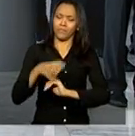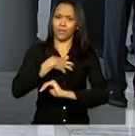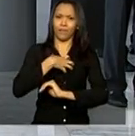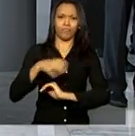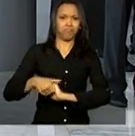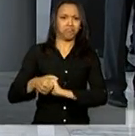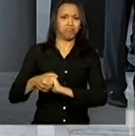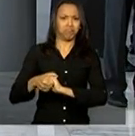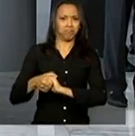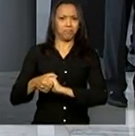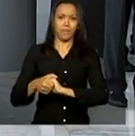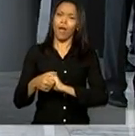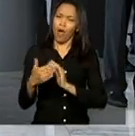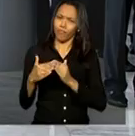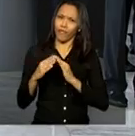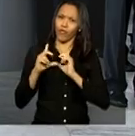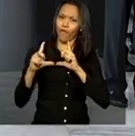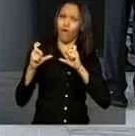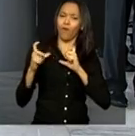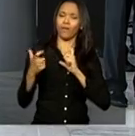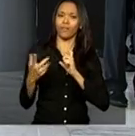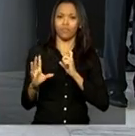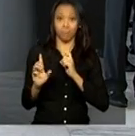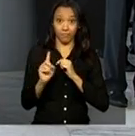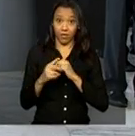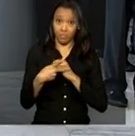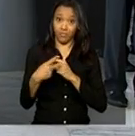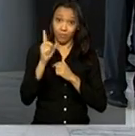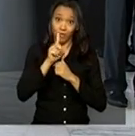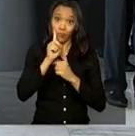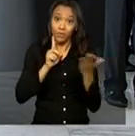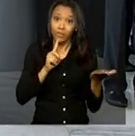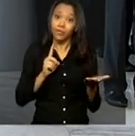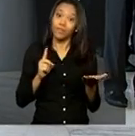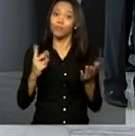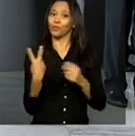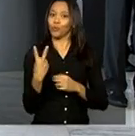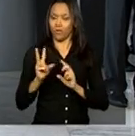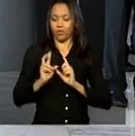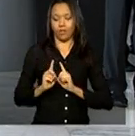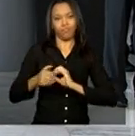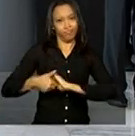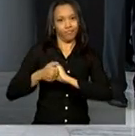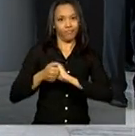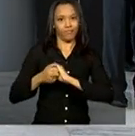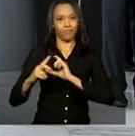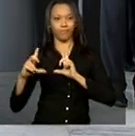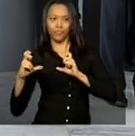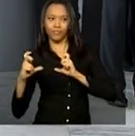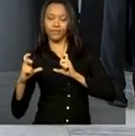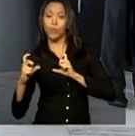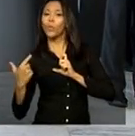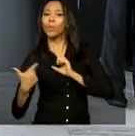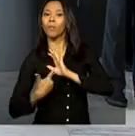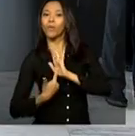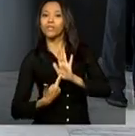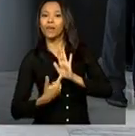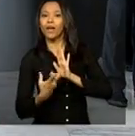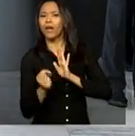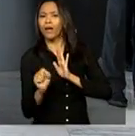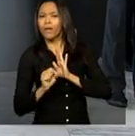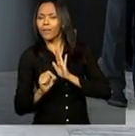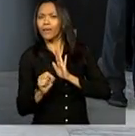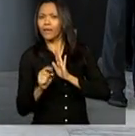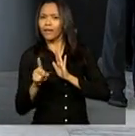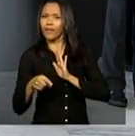Rousseff, fez questão de tirar uma foto mais pessoal dos dois durante esse cumprimento, numa tentativa até mesmo de estabelecer